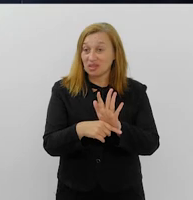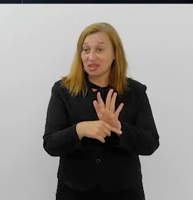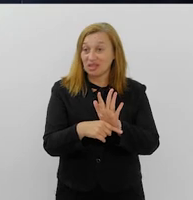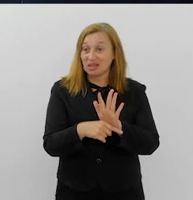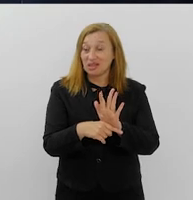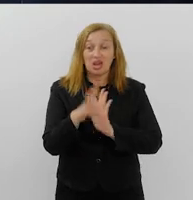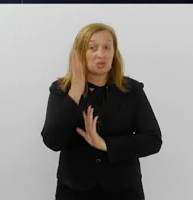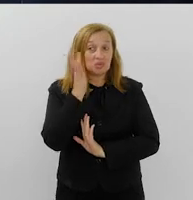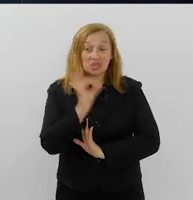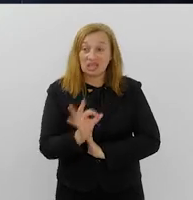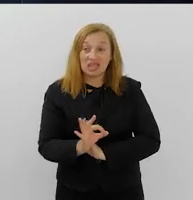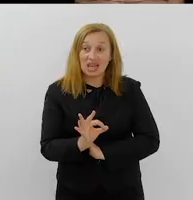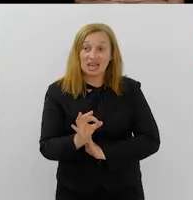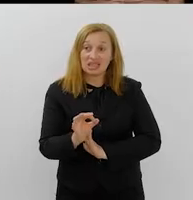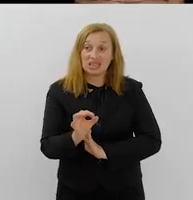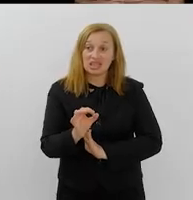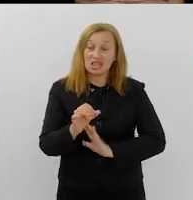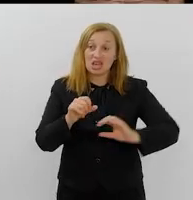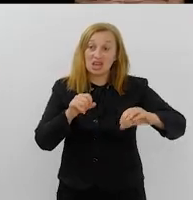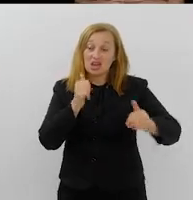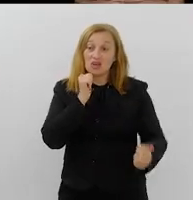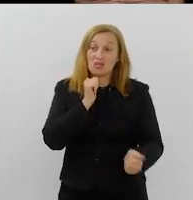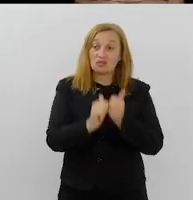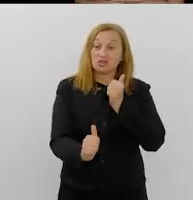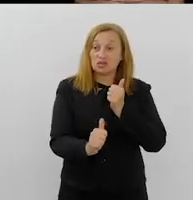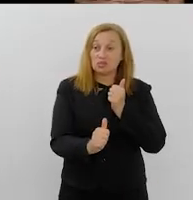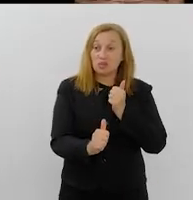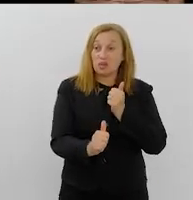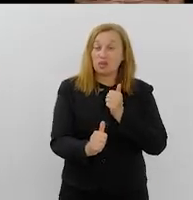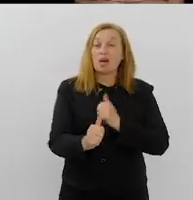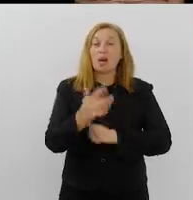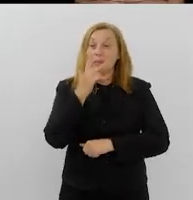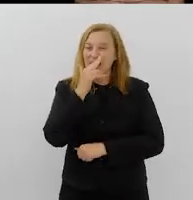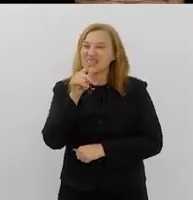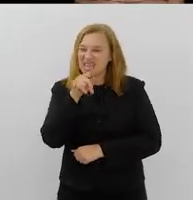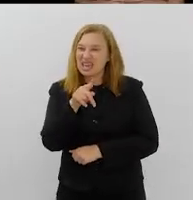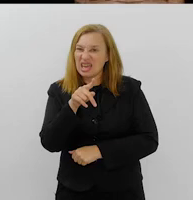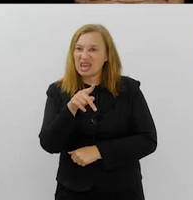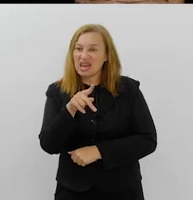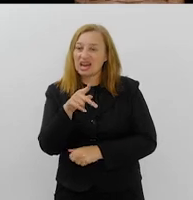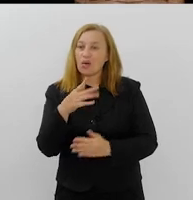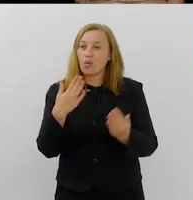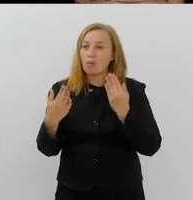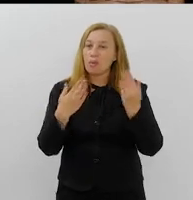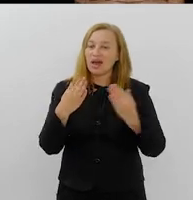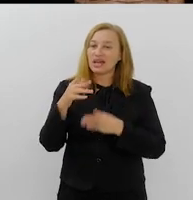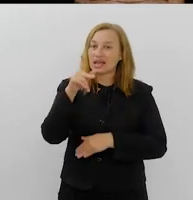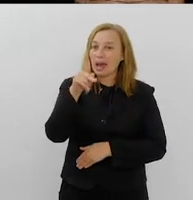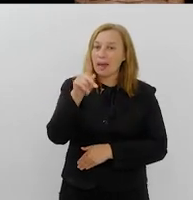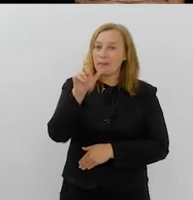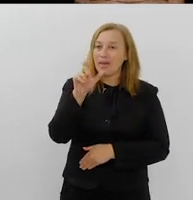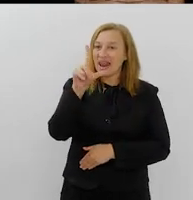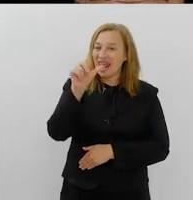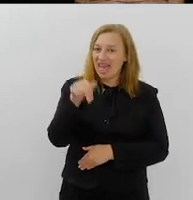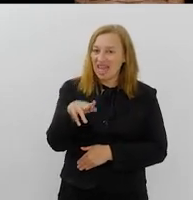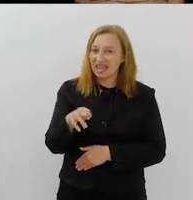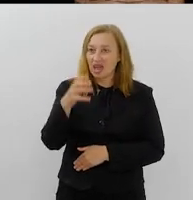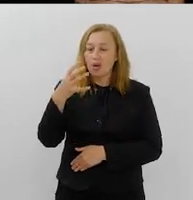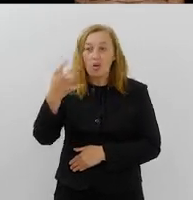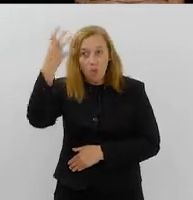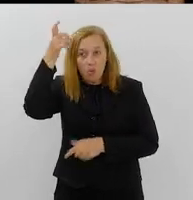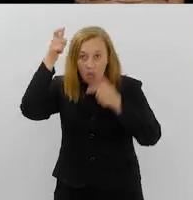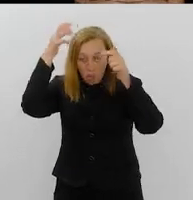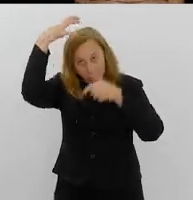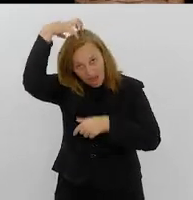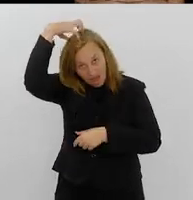eficiência. Quer dizer, eu acho que eu não entendo nada de futebol, acho que o Neymar nem é o melhor, mas ele é o teu Pelé, né? Sim. Porque eu acho que você deve pedir muito,